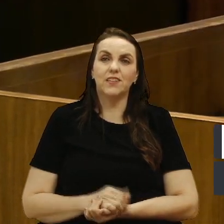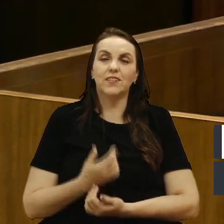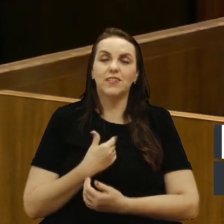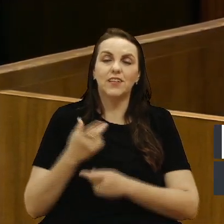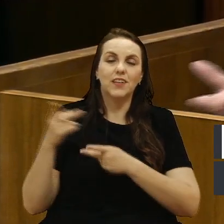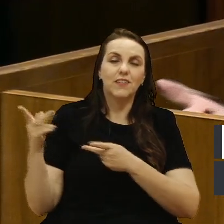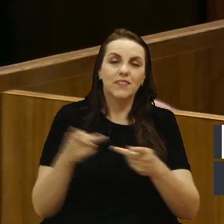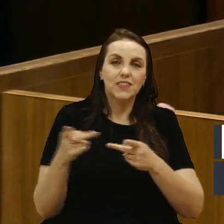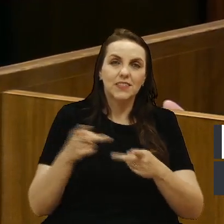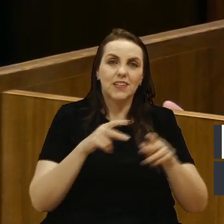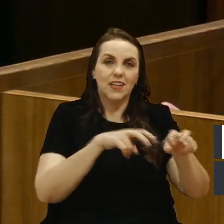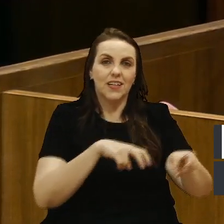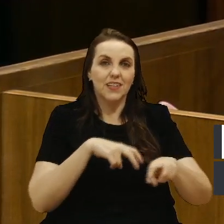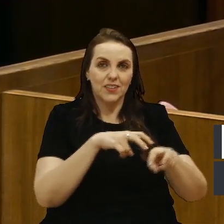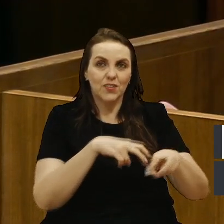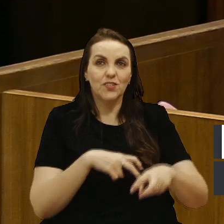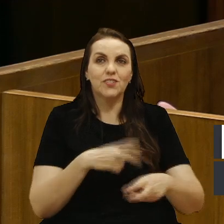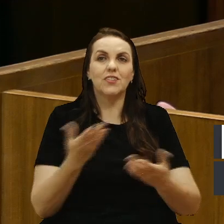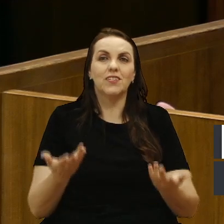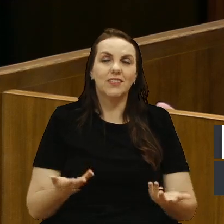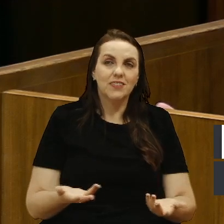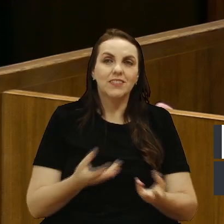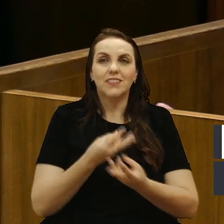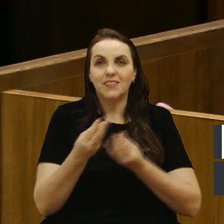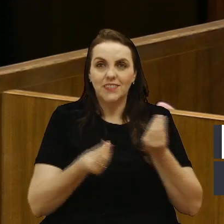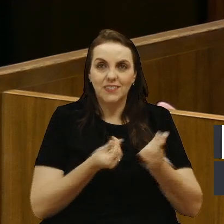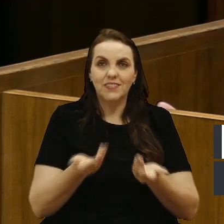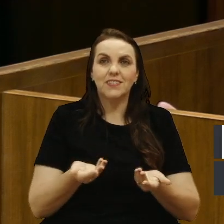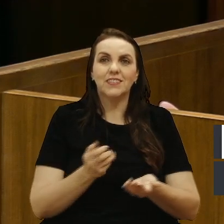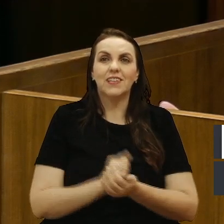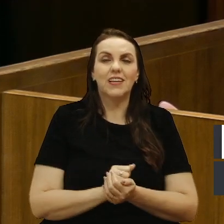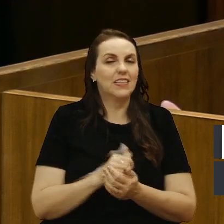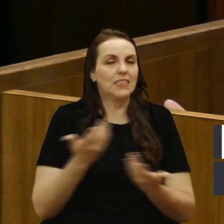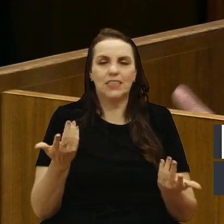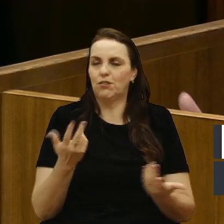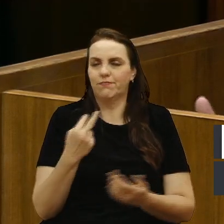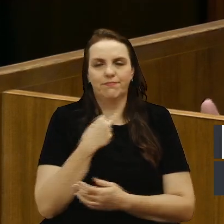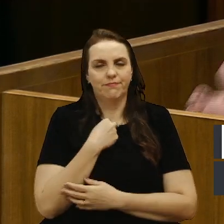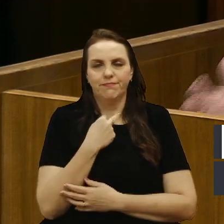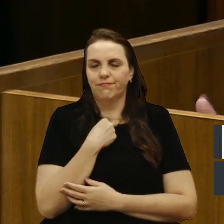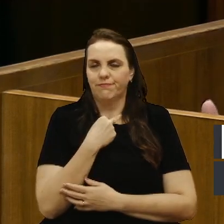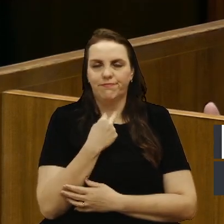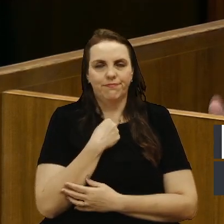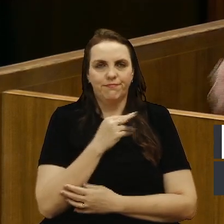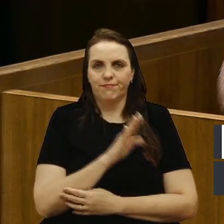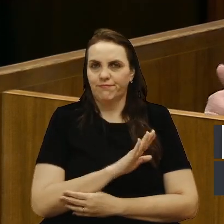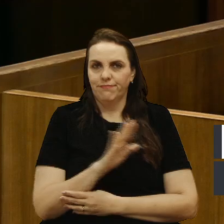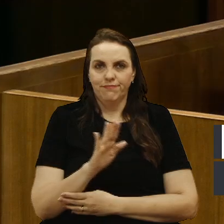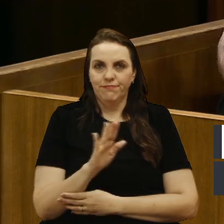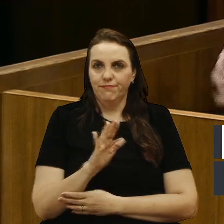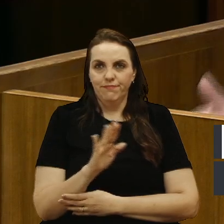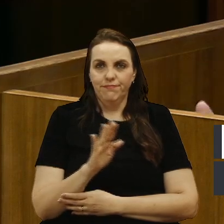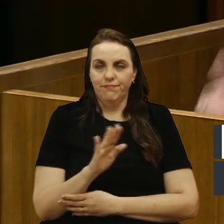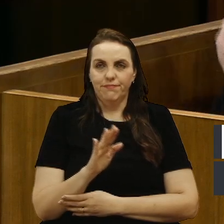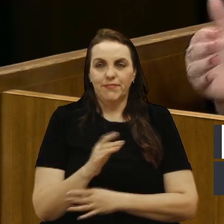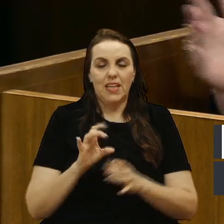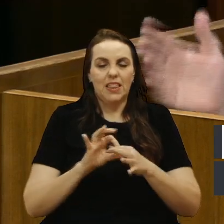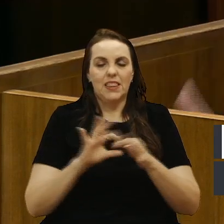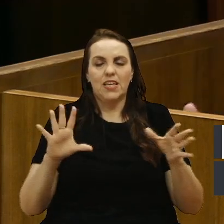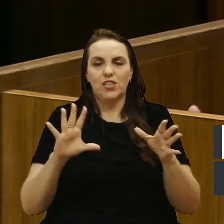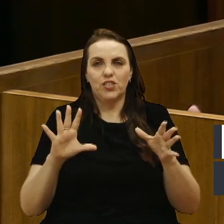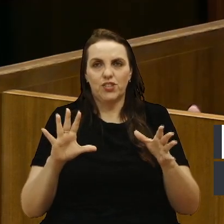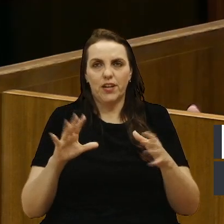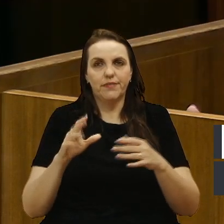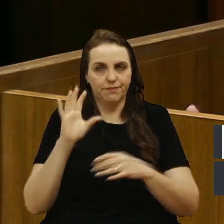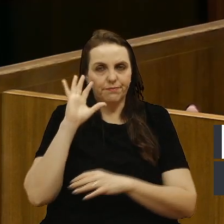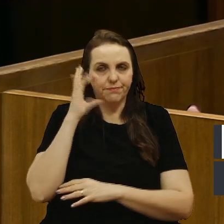eles me contam essas façanhas. Então não dá, né? Não dá para a gente deixar passar um